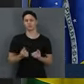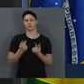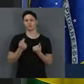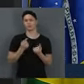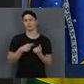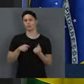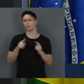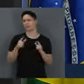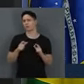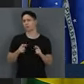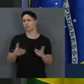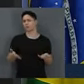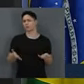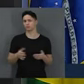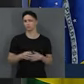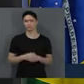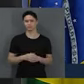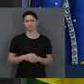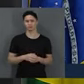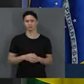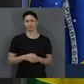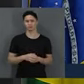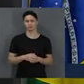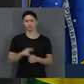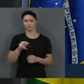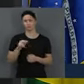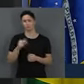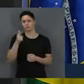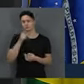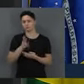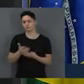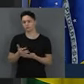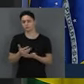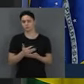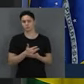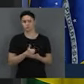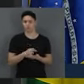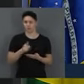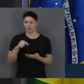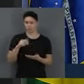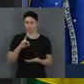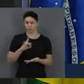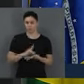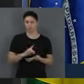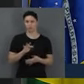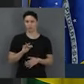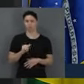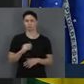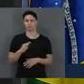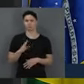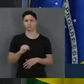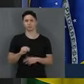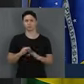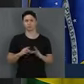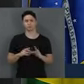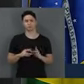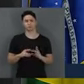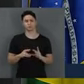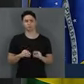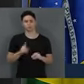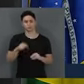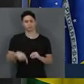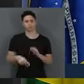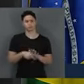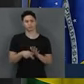dinheiro nunca se arrecadou tanto isso é um fato tudo as custas do povo